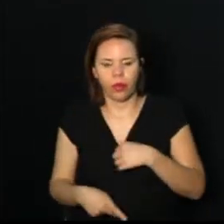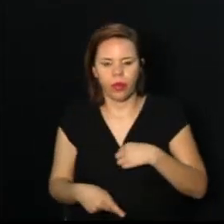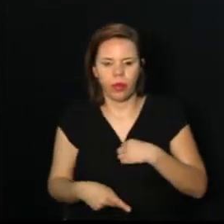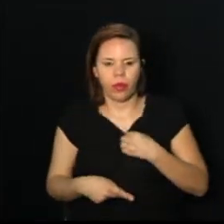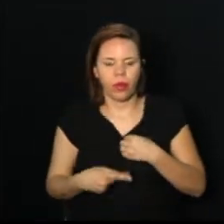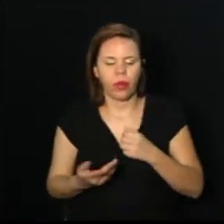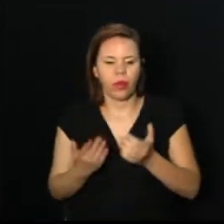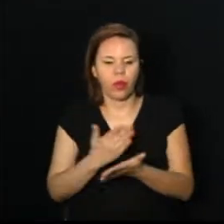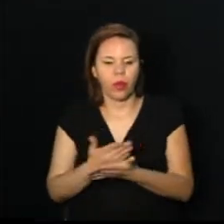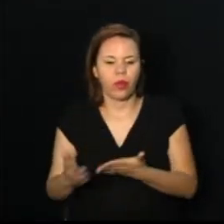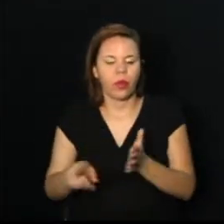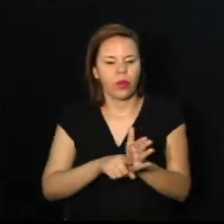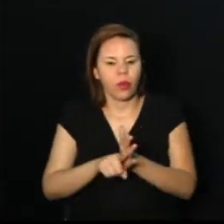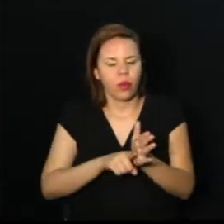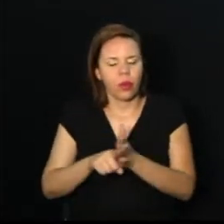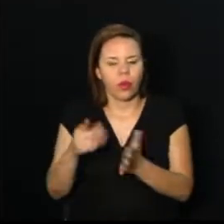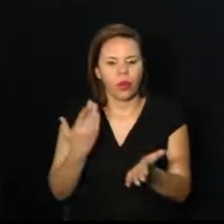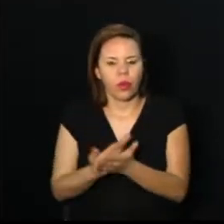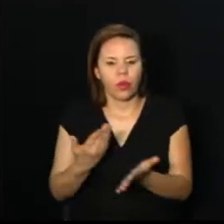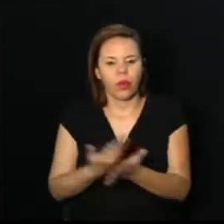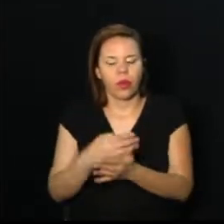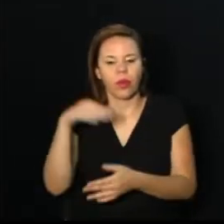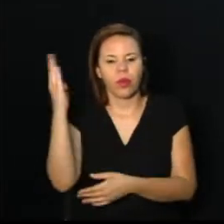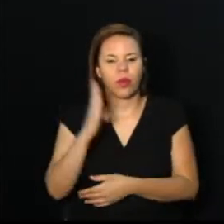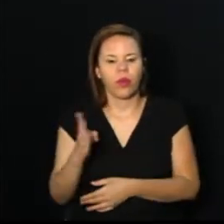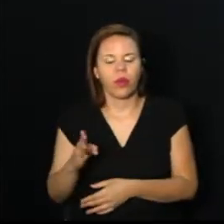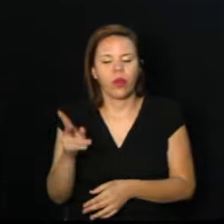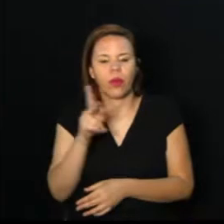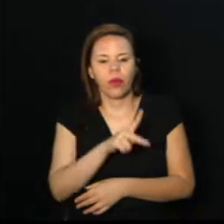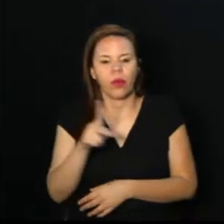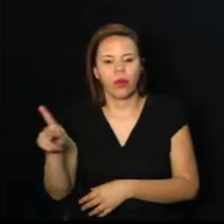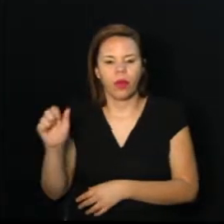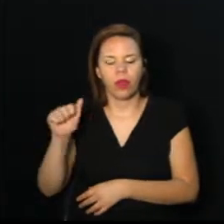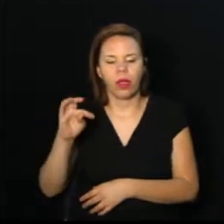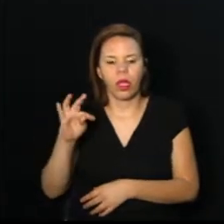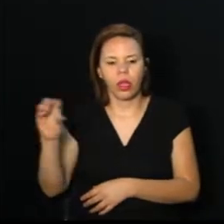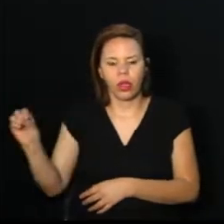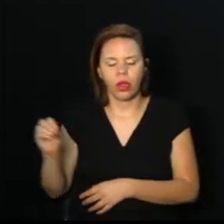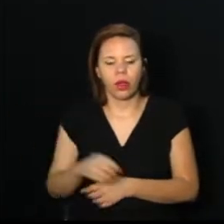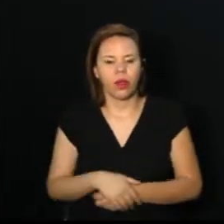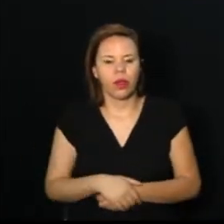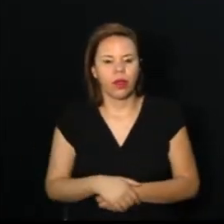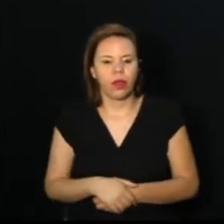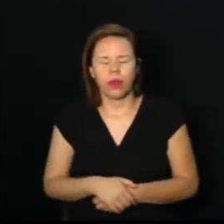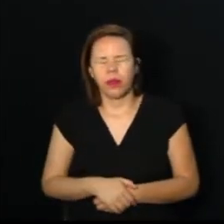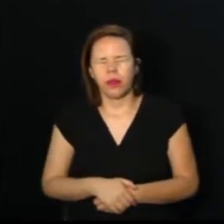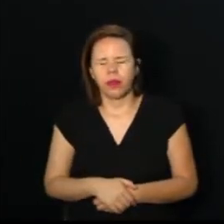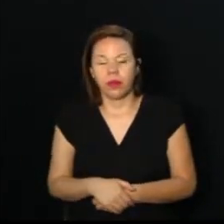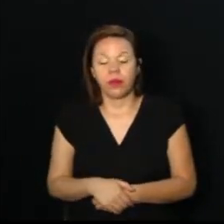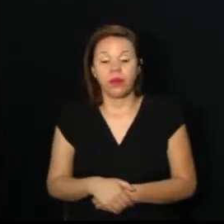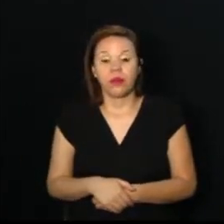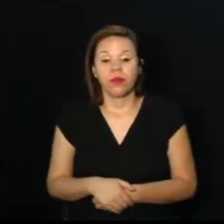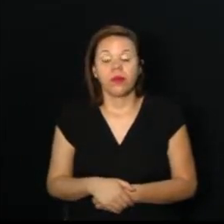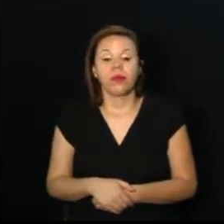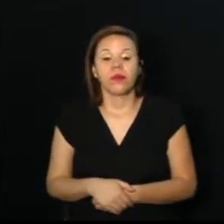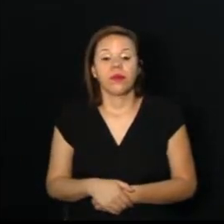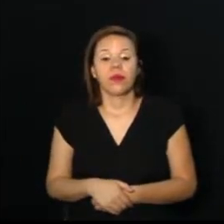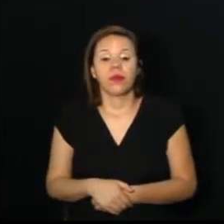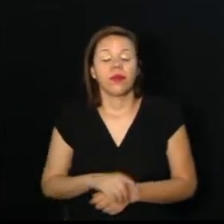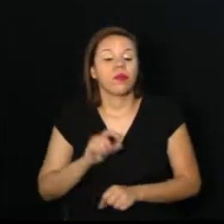Começou a ser estudada no Brasil com o professor Antônio Branco Lefebvre,